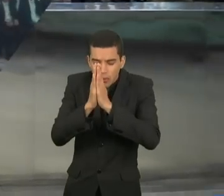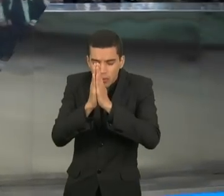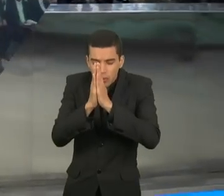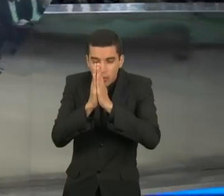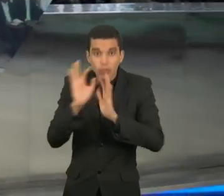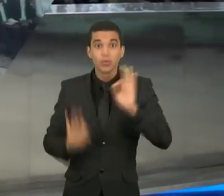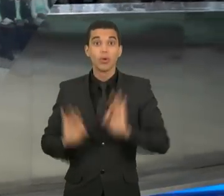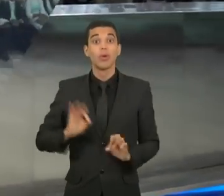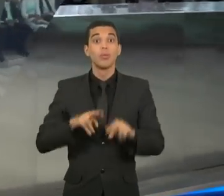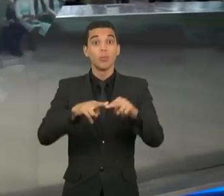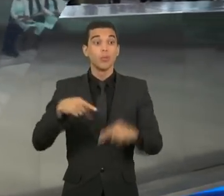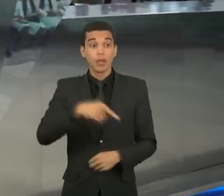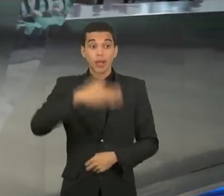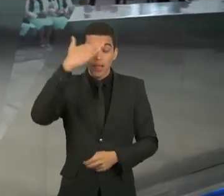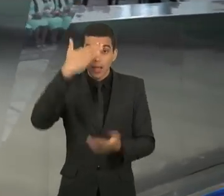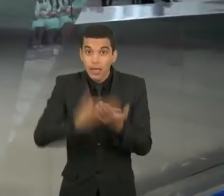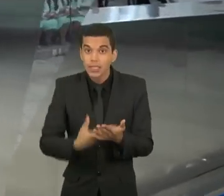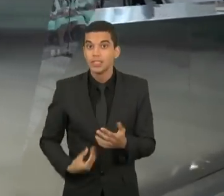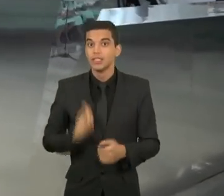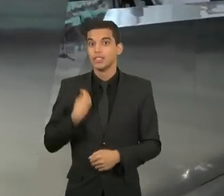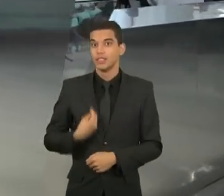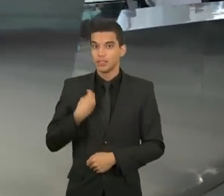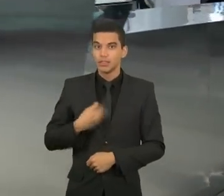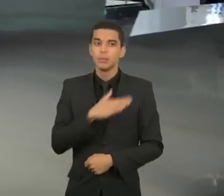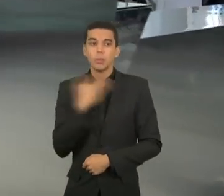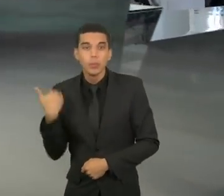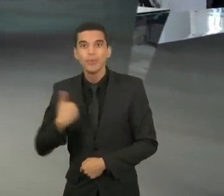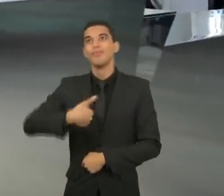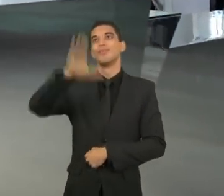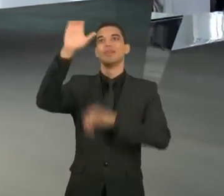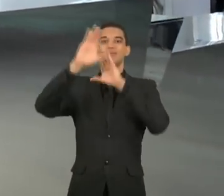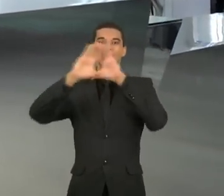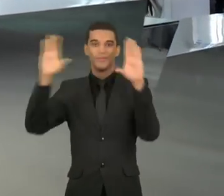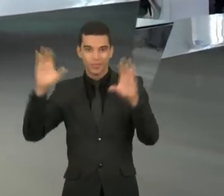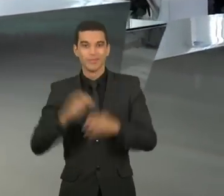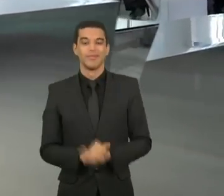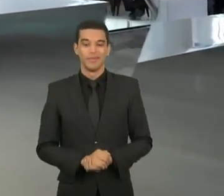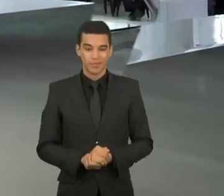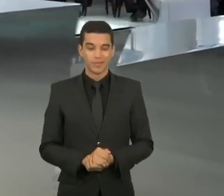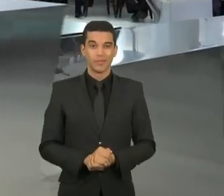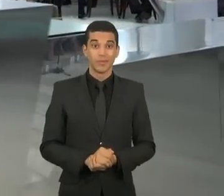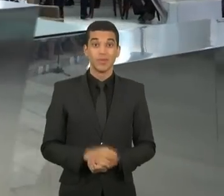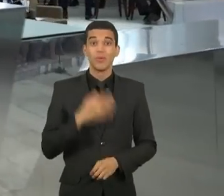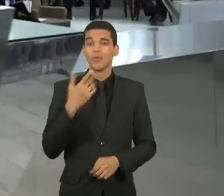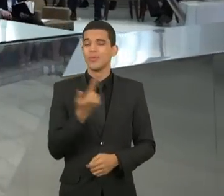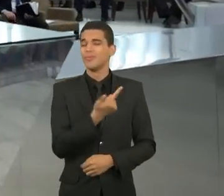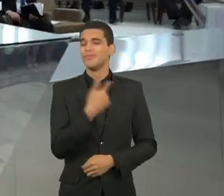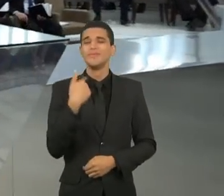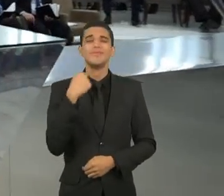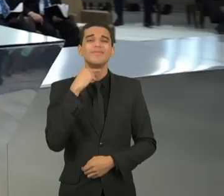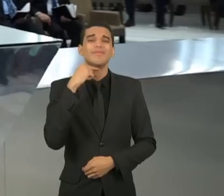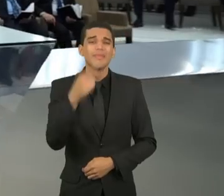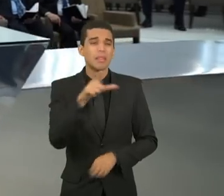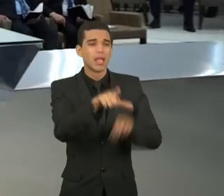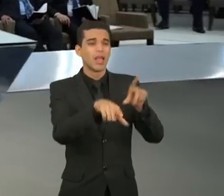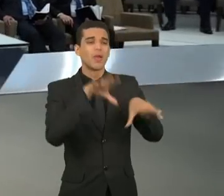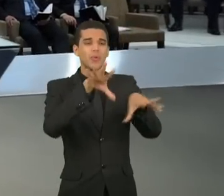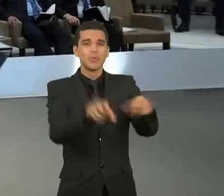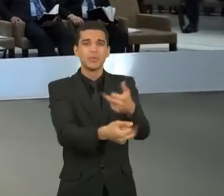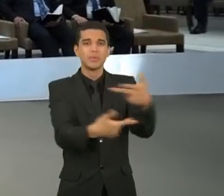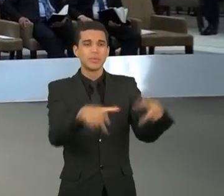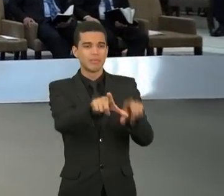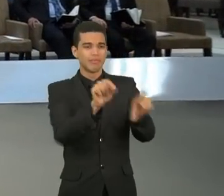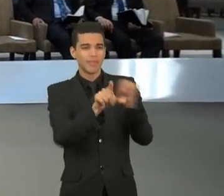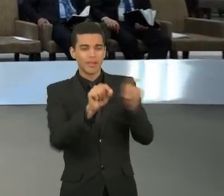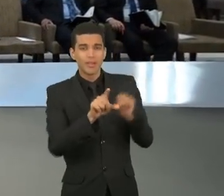uma eternidade após a morte. Eu quero lhe dizer, nem a seleção da espécie acabou com a fé